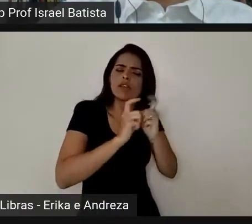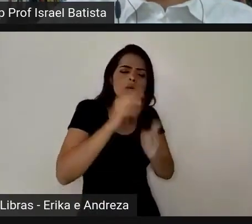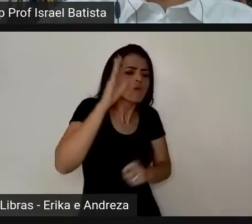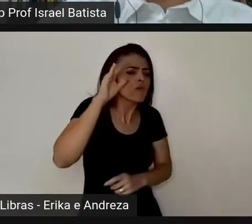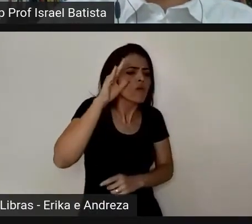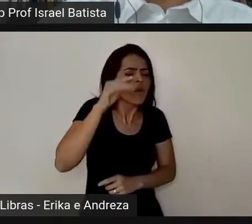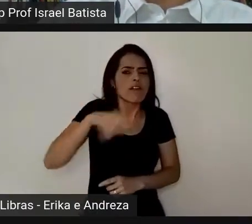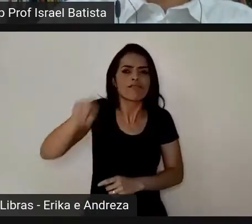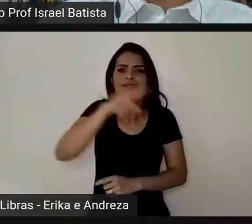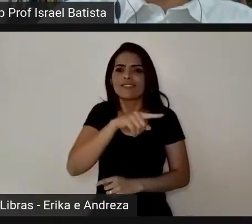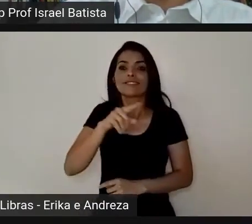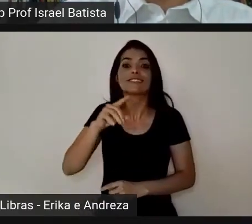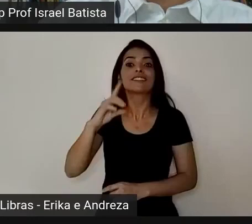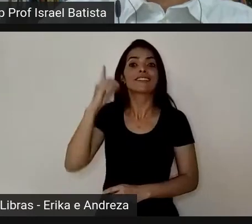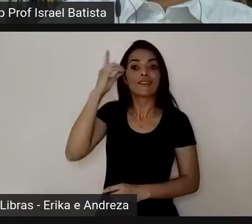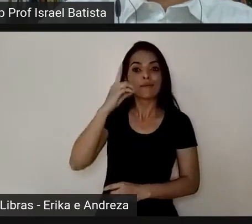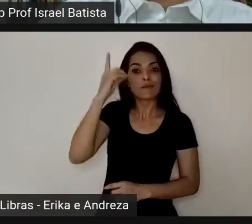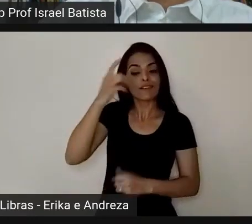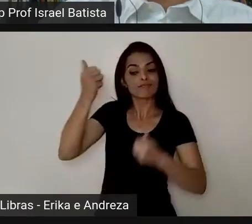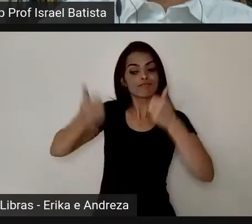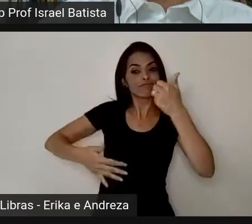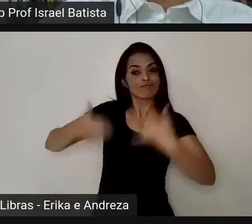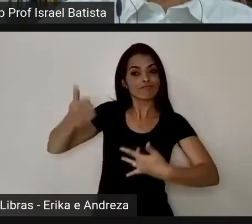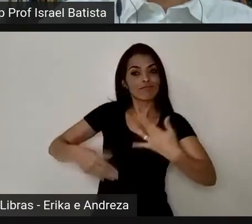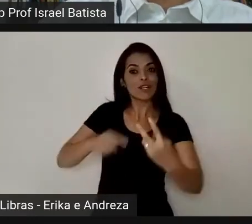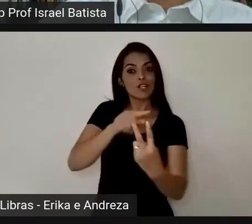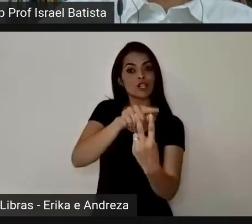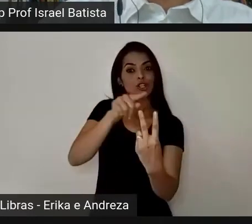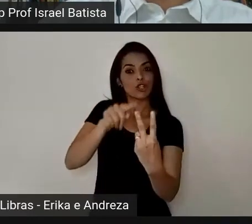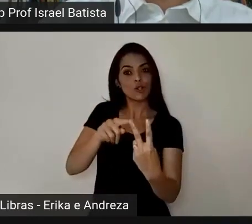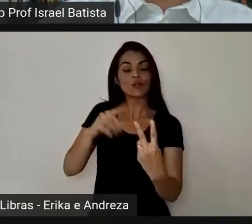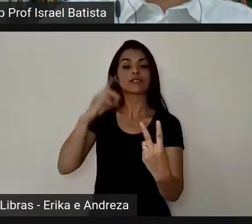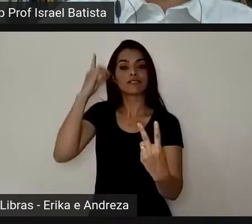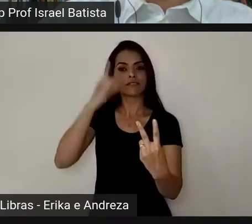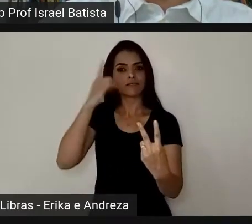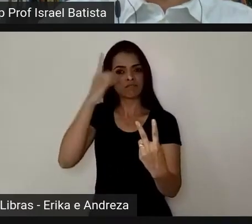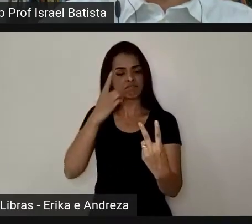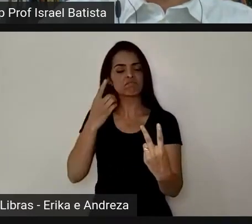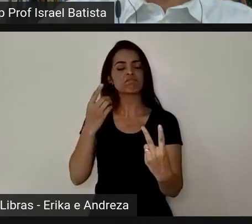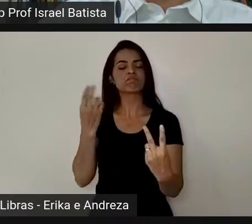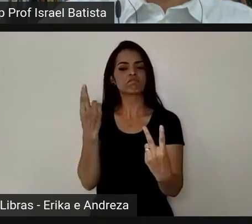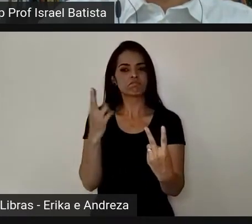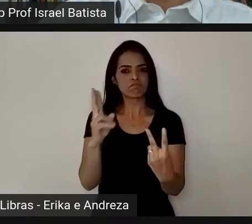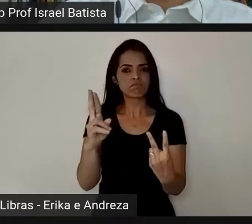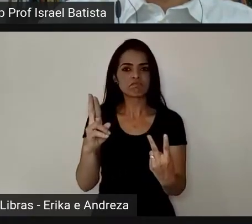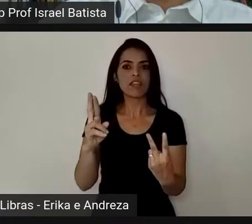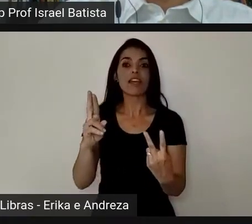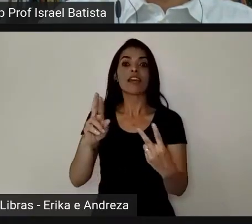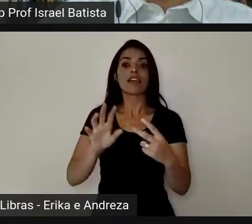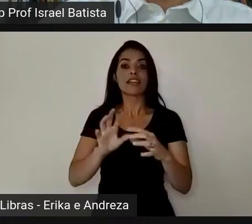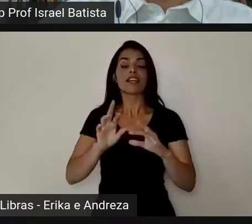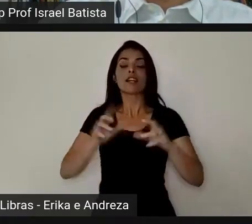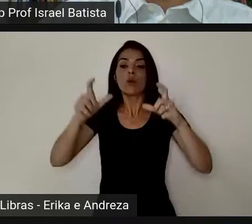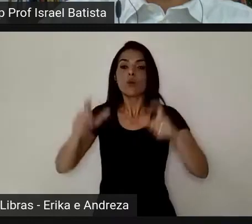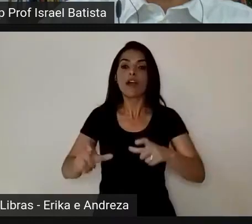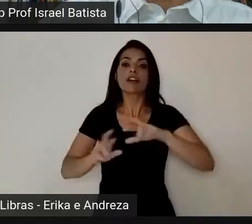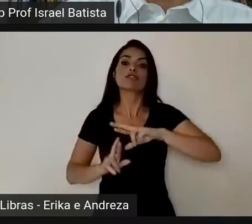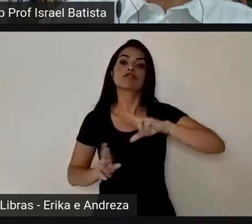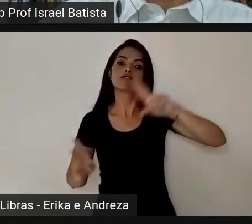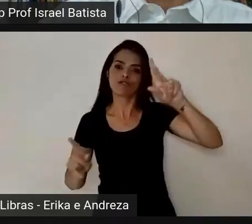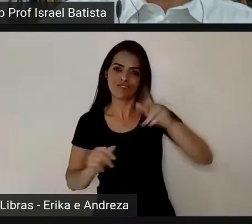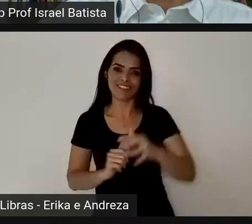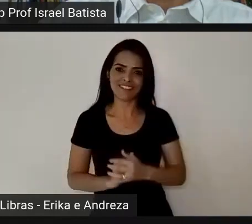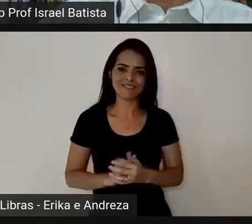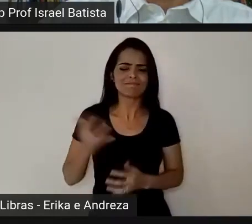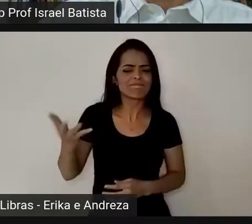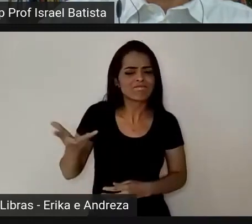parlamentares. Essa live será feita com 2 parlamentares representativos de pontos de vista diferentes. A beleza da